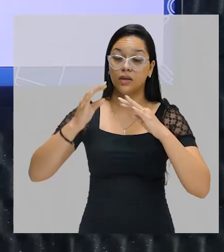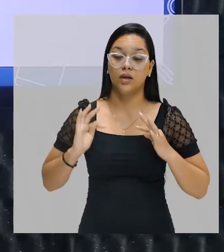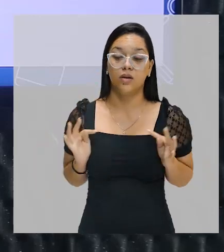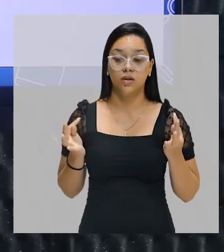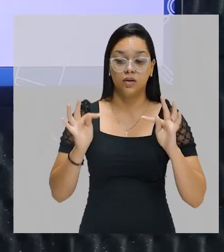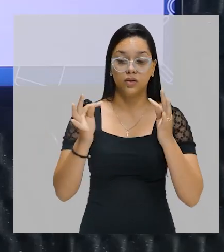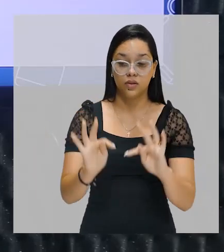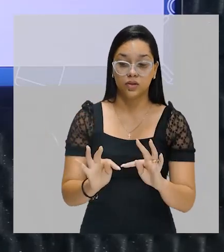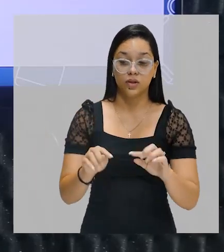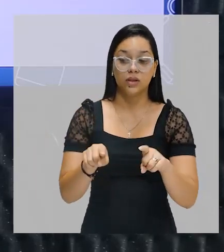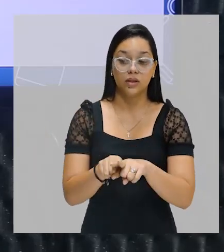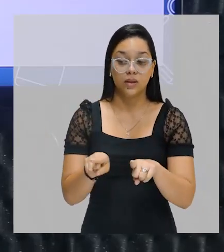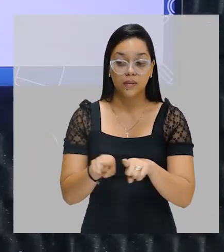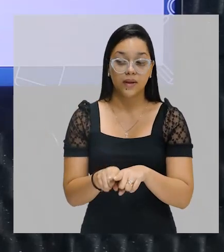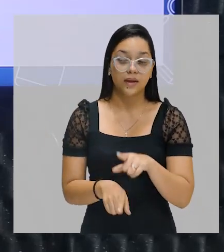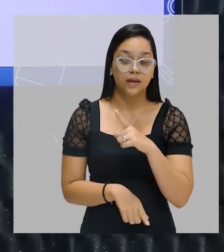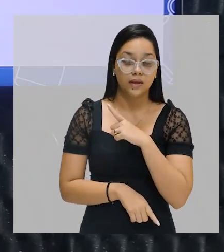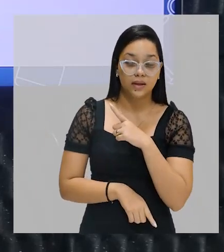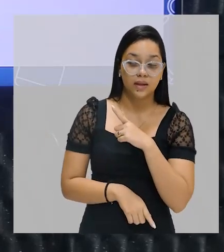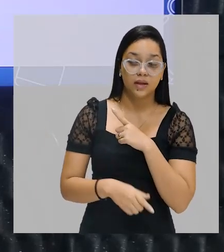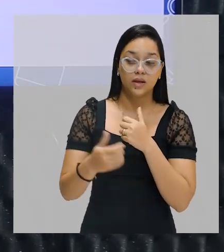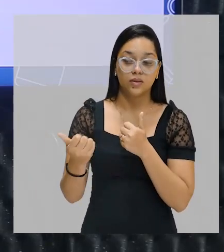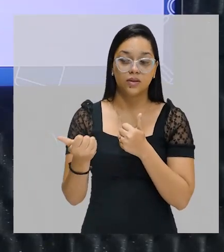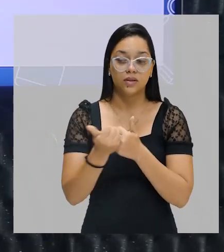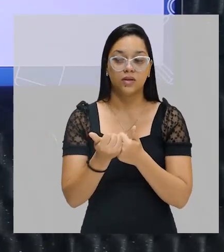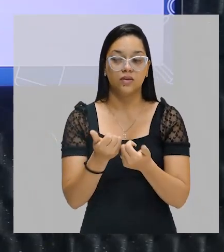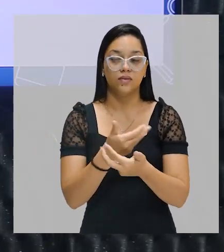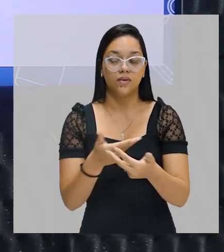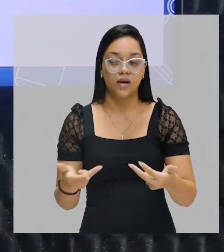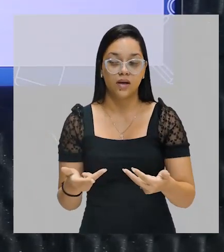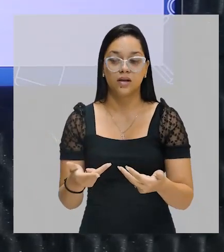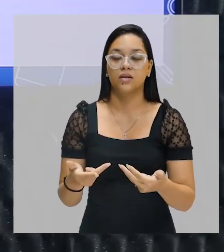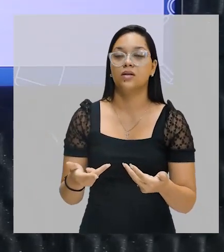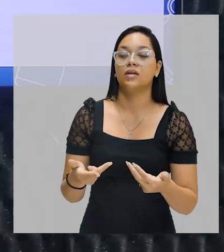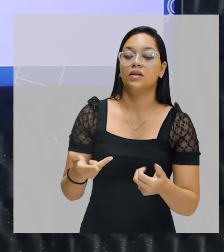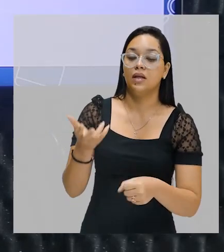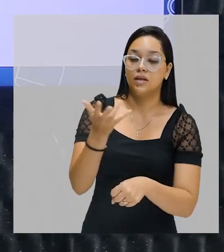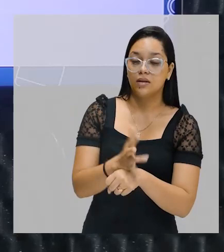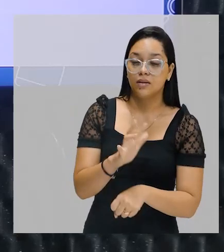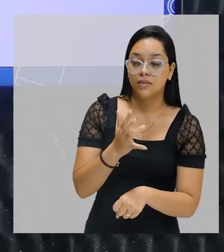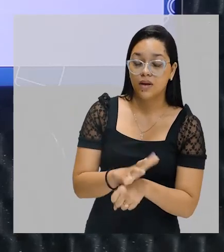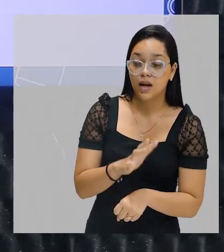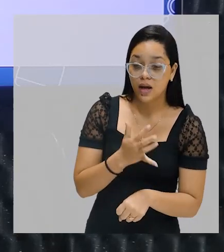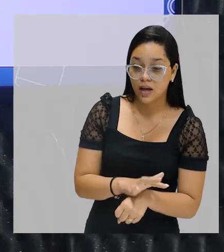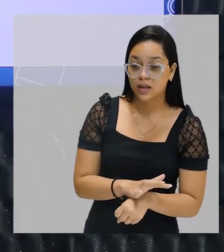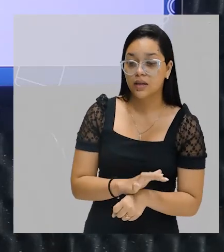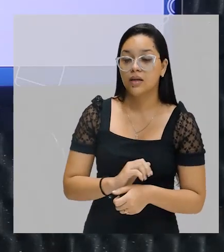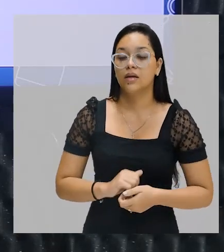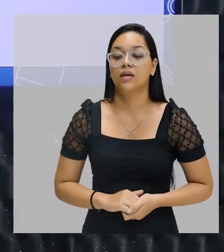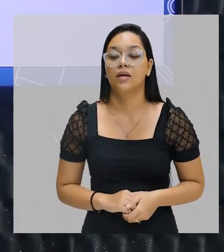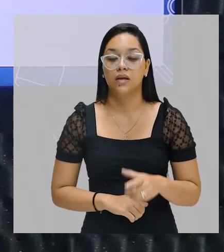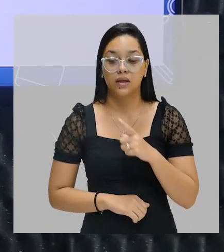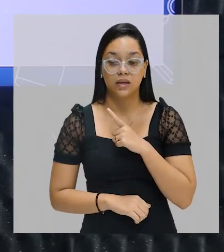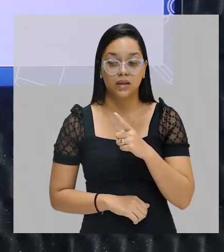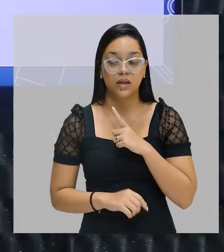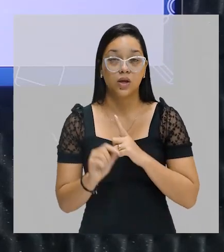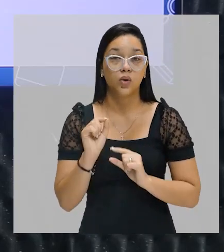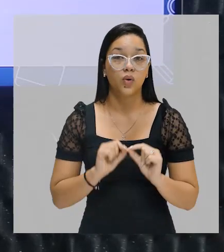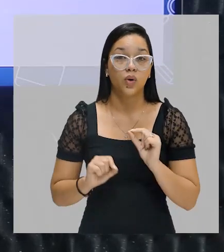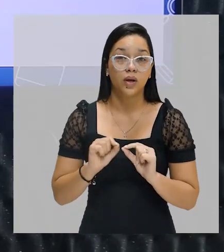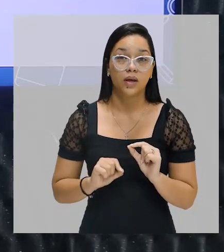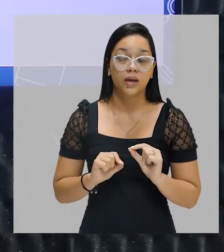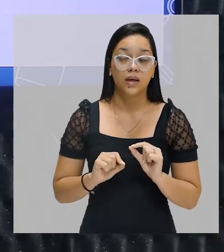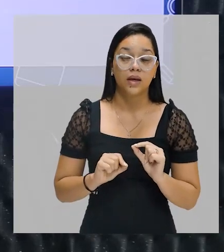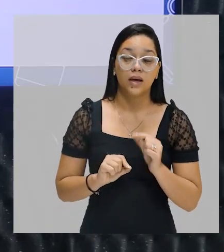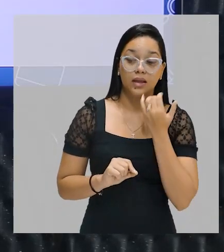da tecnologia e a tendência cada vez maior de substituição das atividades ocupacionais